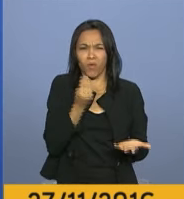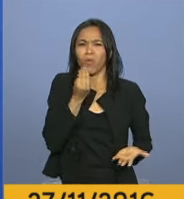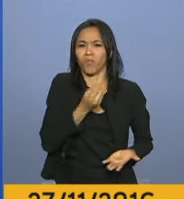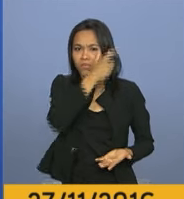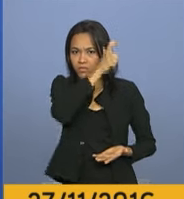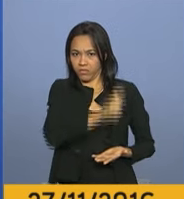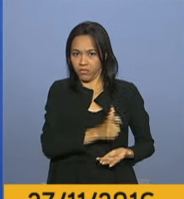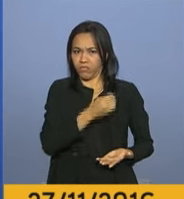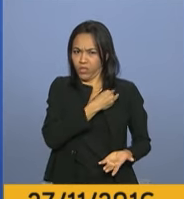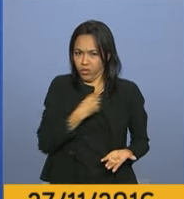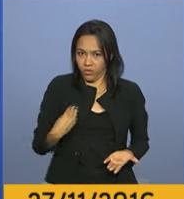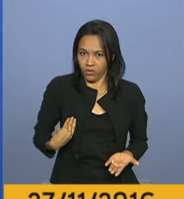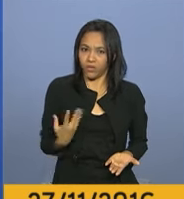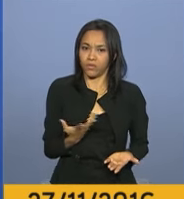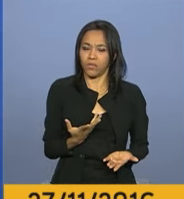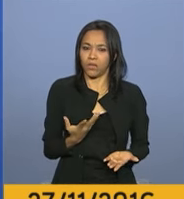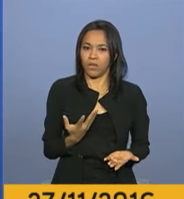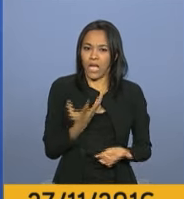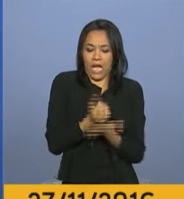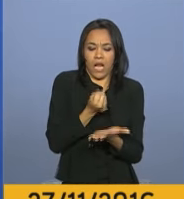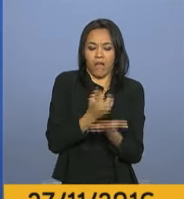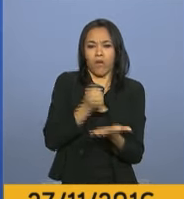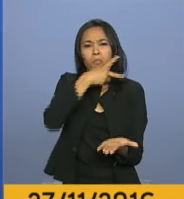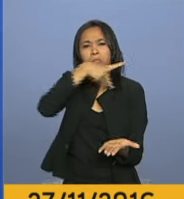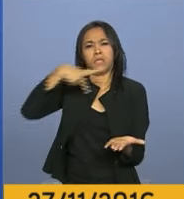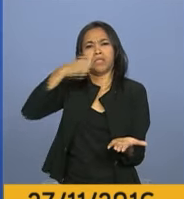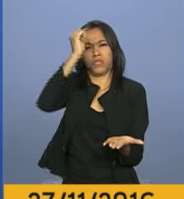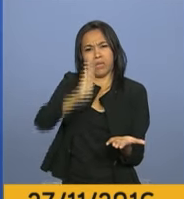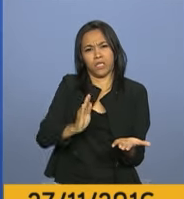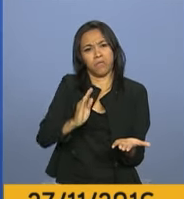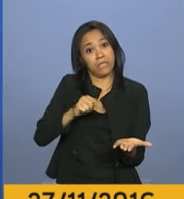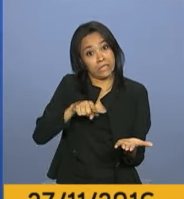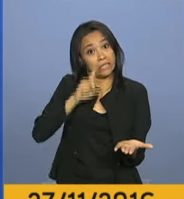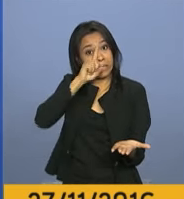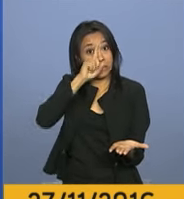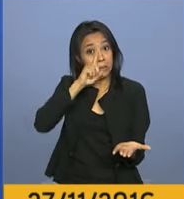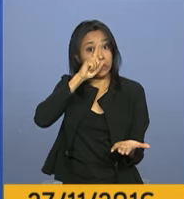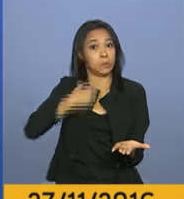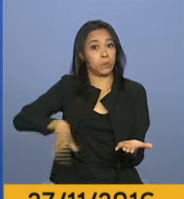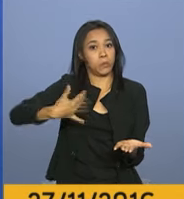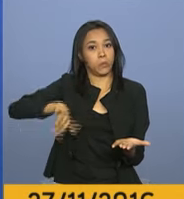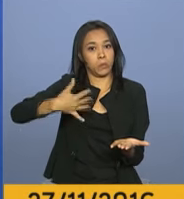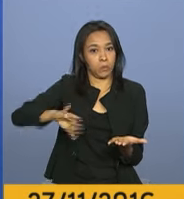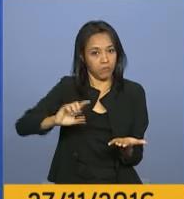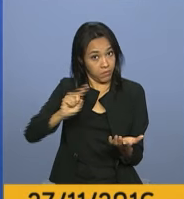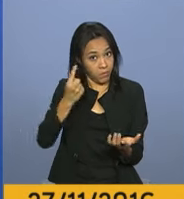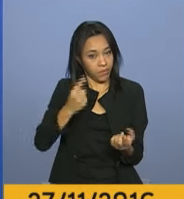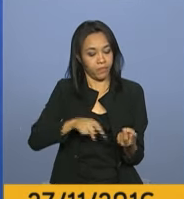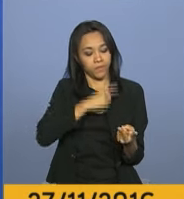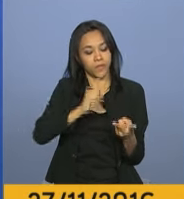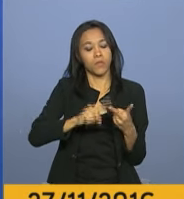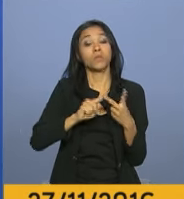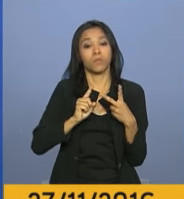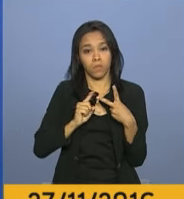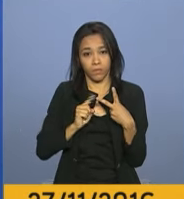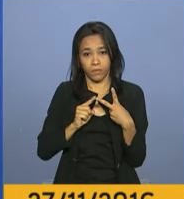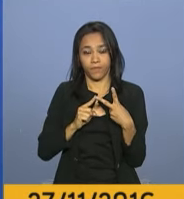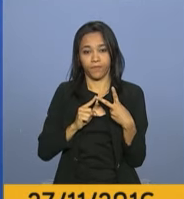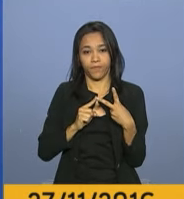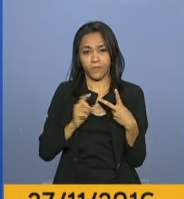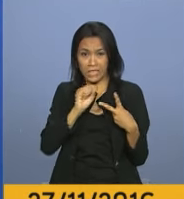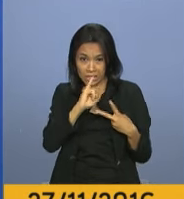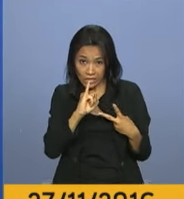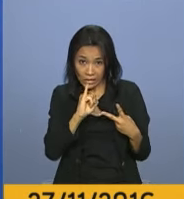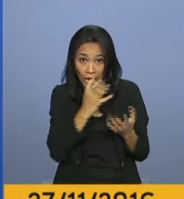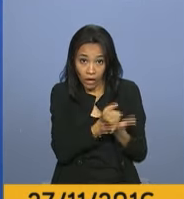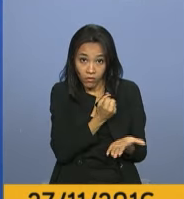ministro gravar o presidente da República é gravíssimo. Primeiro ponto. Segundo ponto. Se